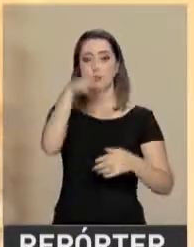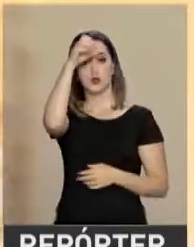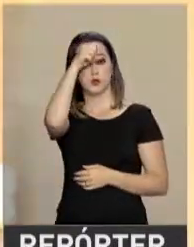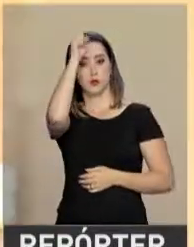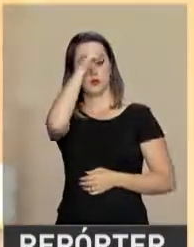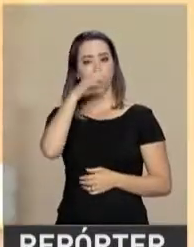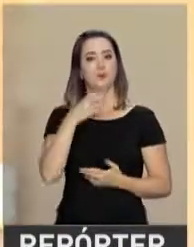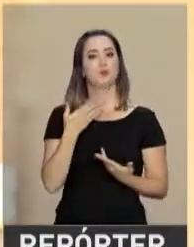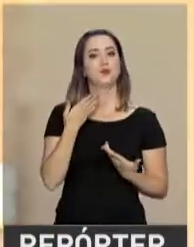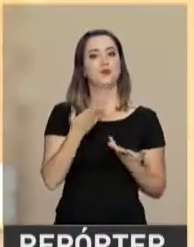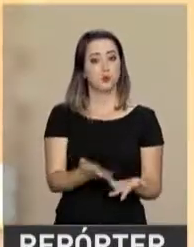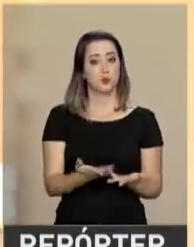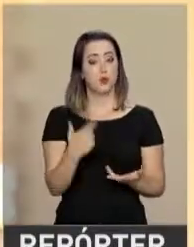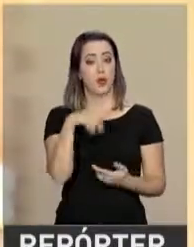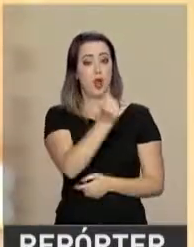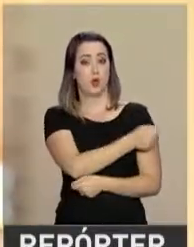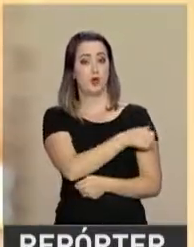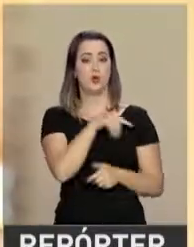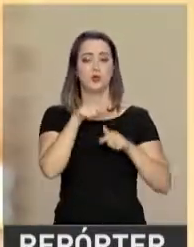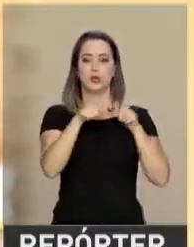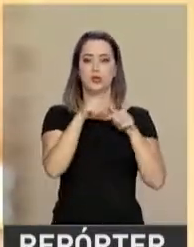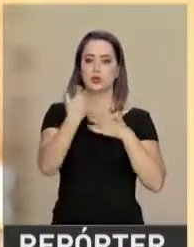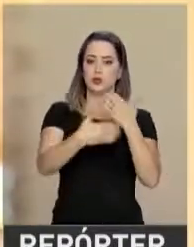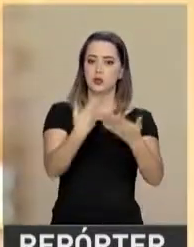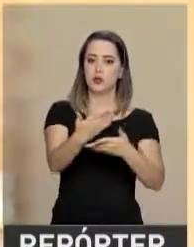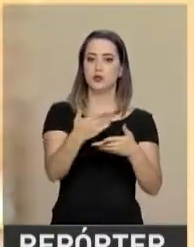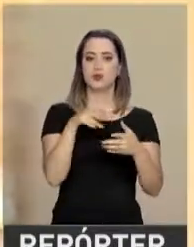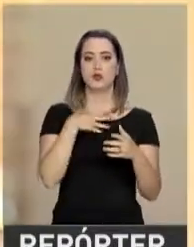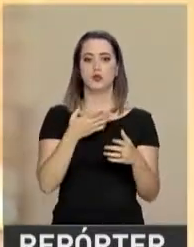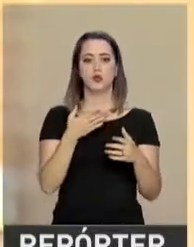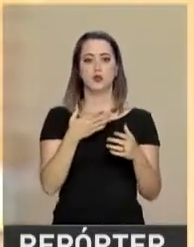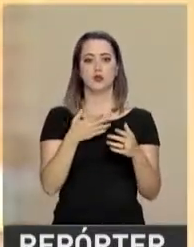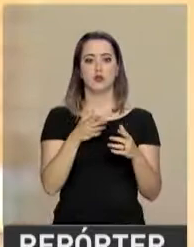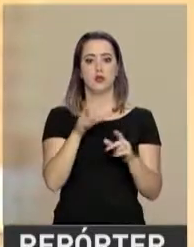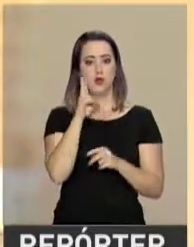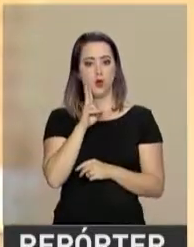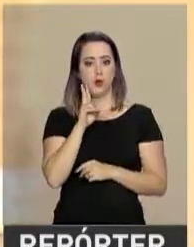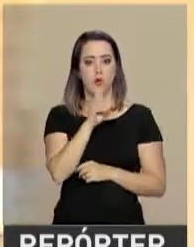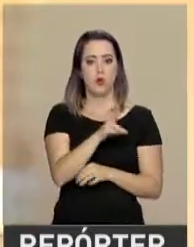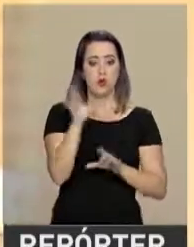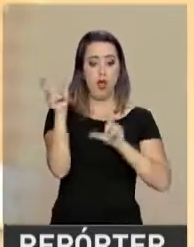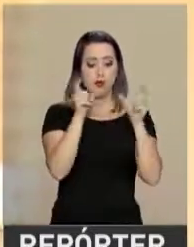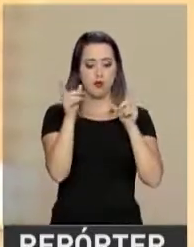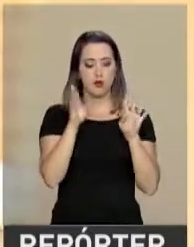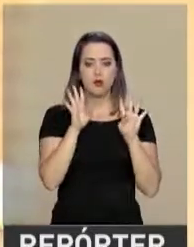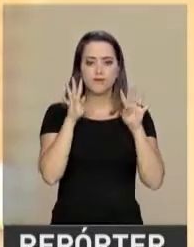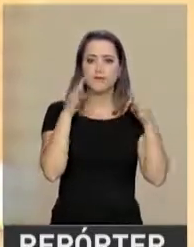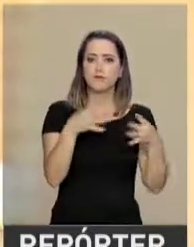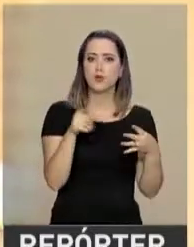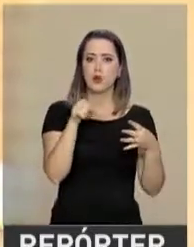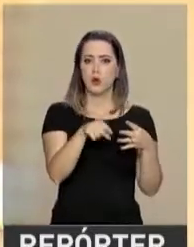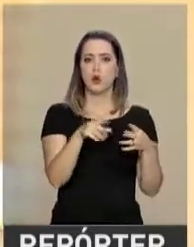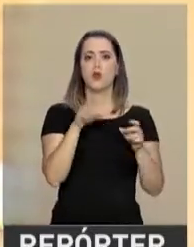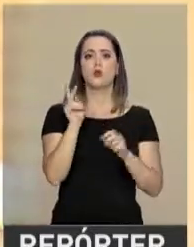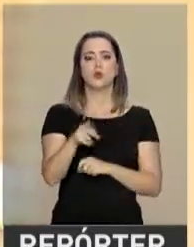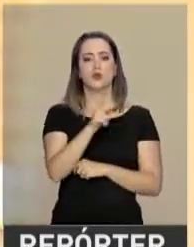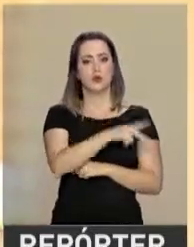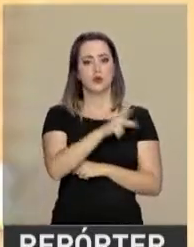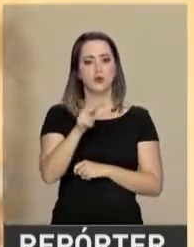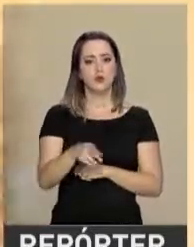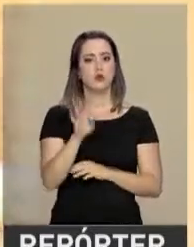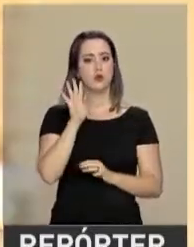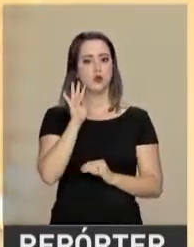de língua são alunos que quando trabalhados desenvolvidos e olharmos atentamente com esse olhar mesmo pedagógico